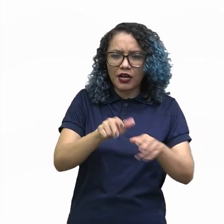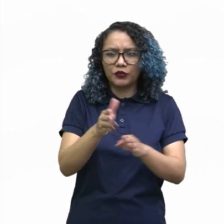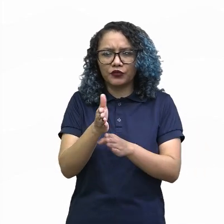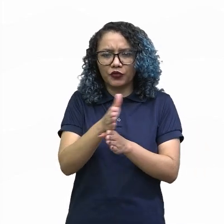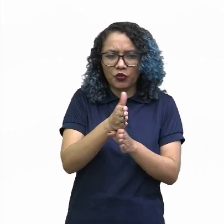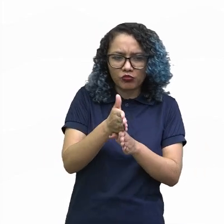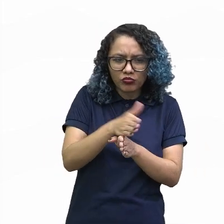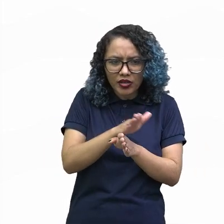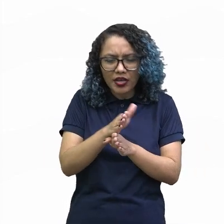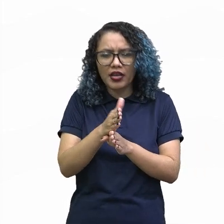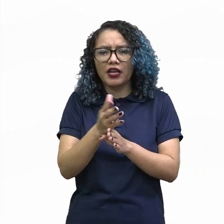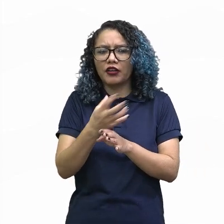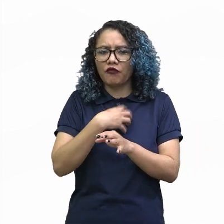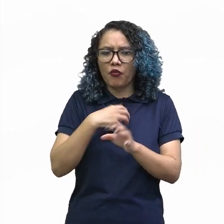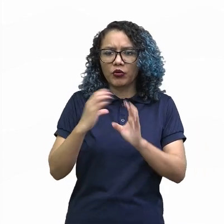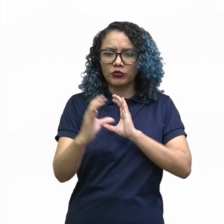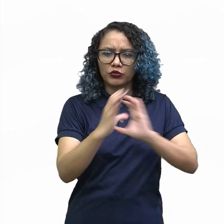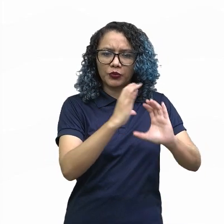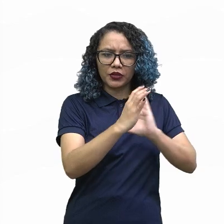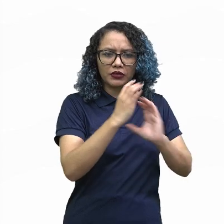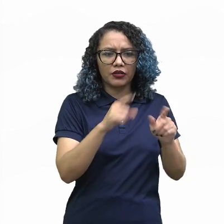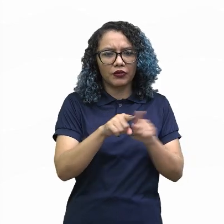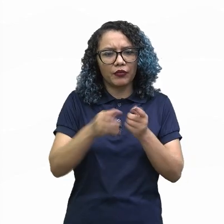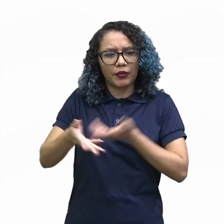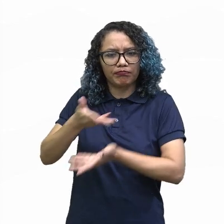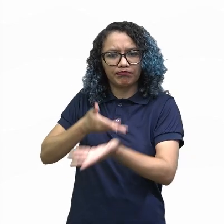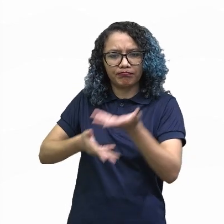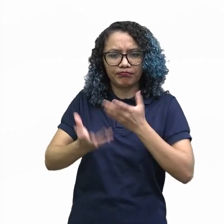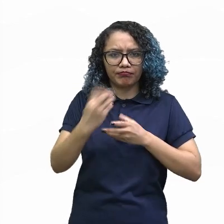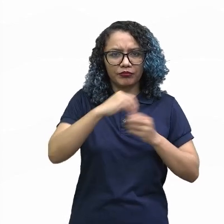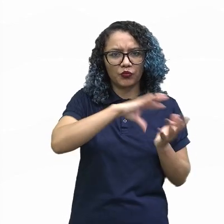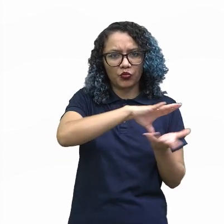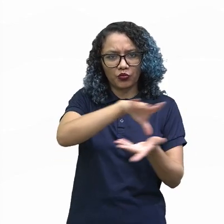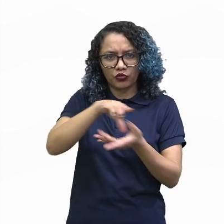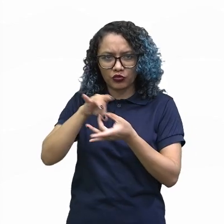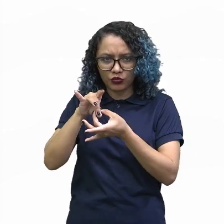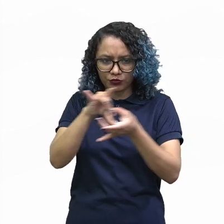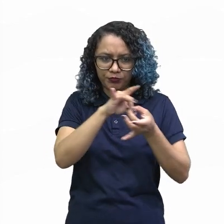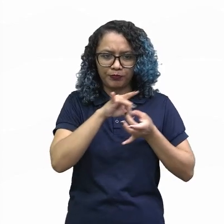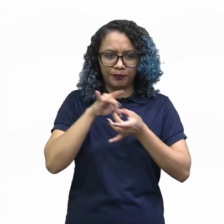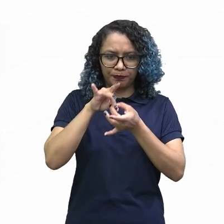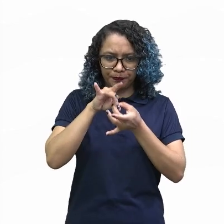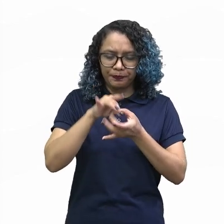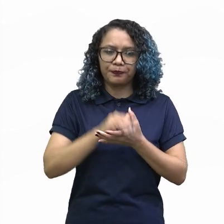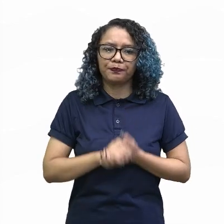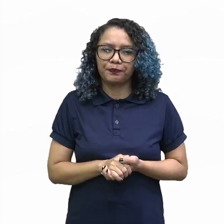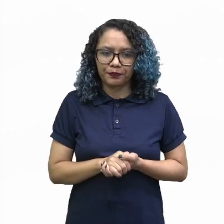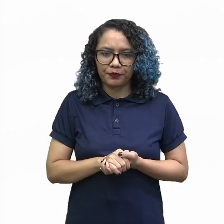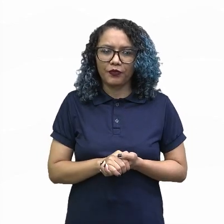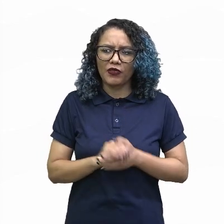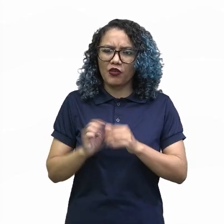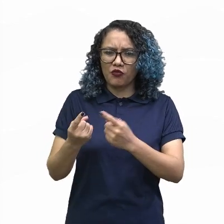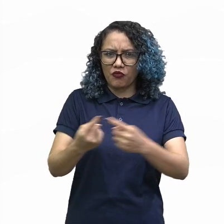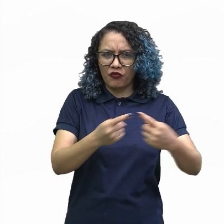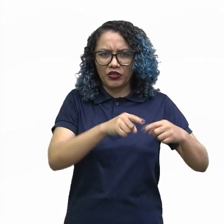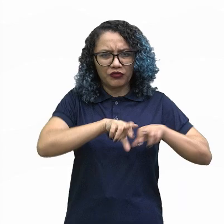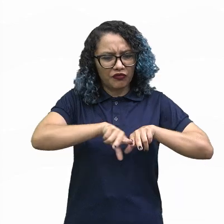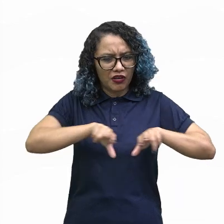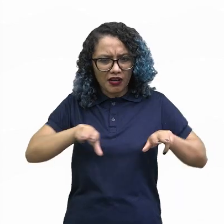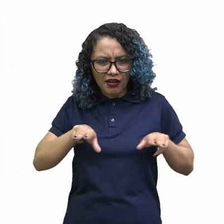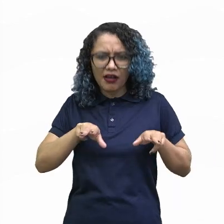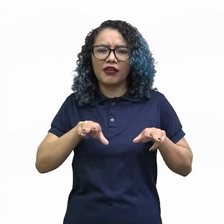territorialidades, fronteiras e redes de comunicação e interação no mundo globalizado, conflitos